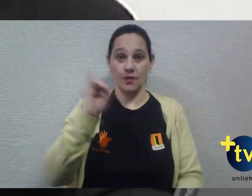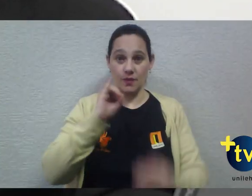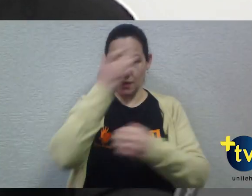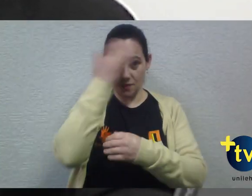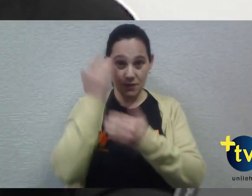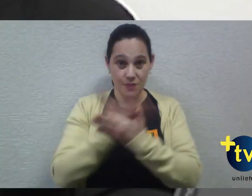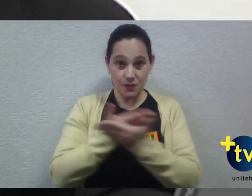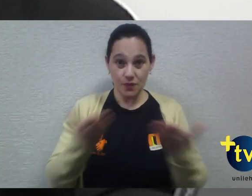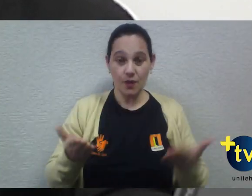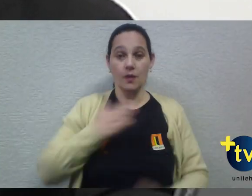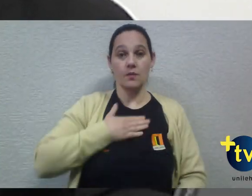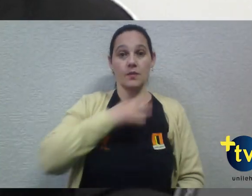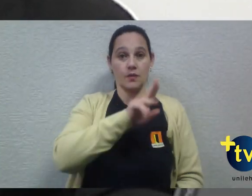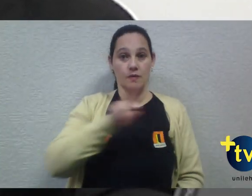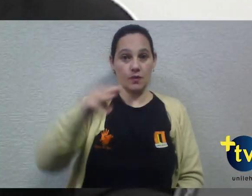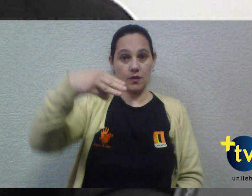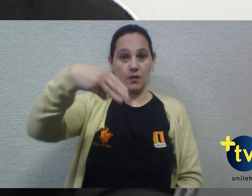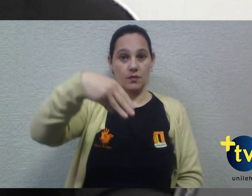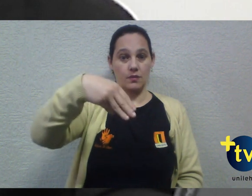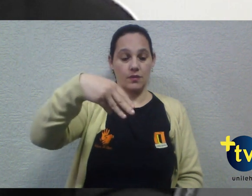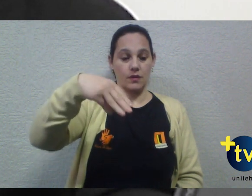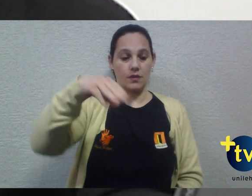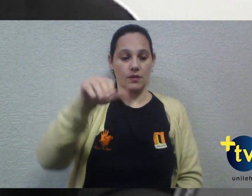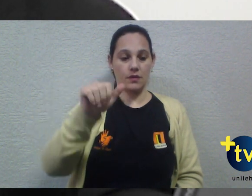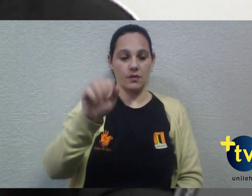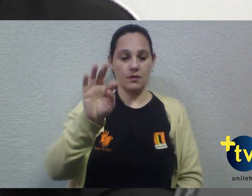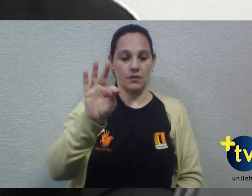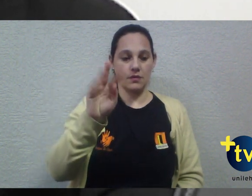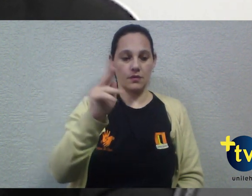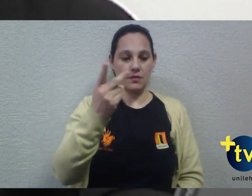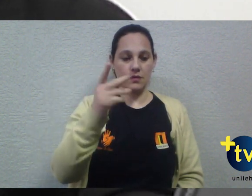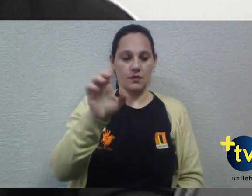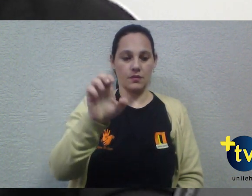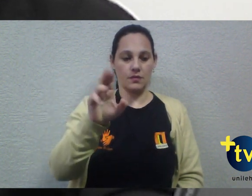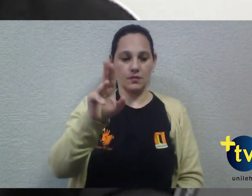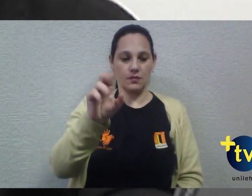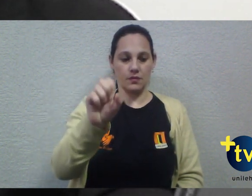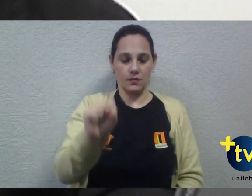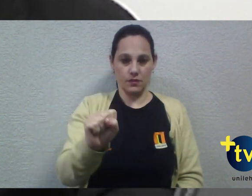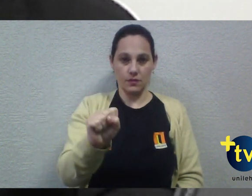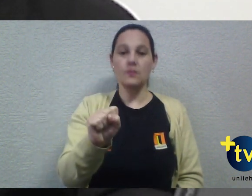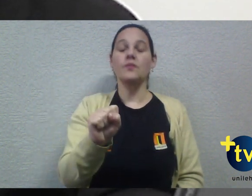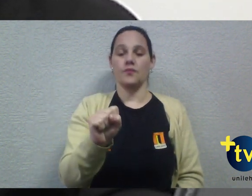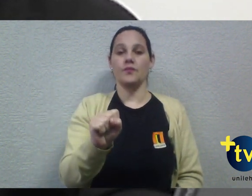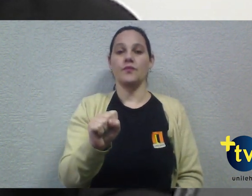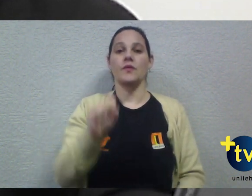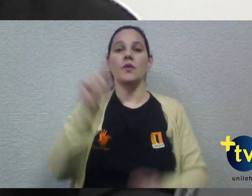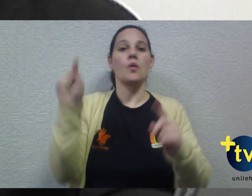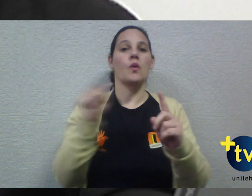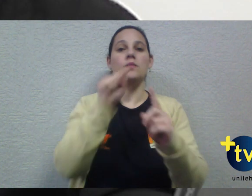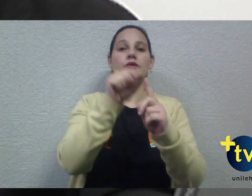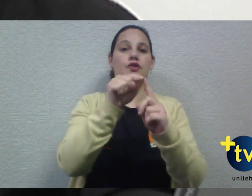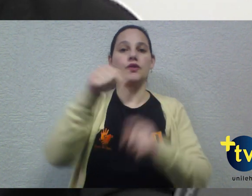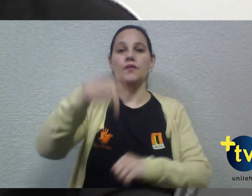Olá pessoal, eu me chamo Matheus Chaves e o objetivo desse vídeo vai ser